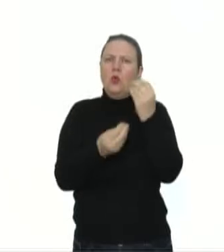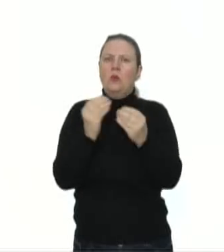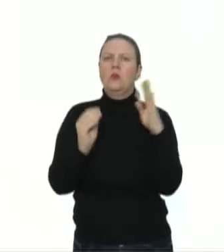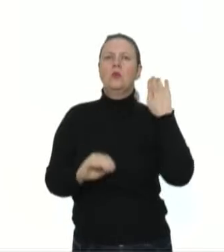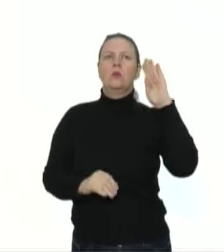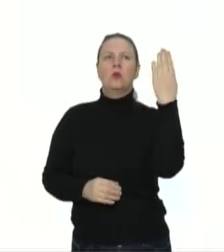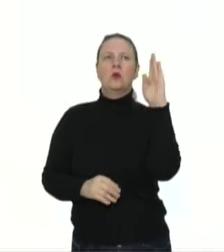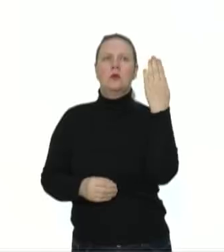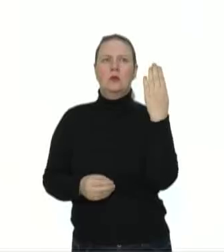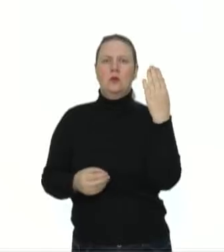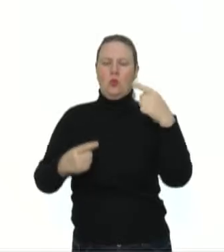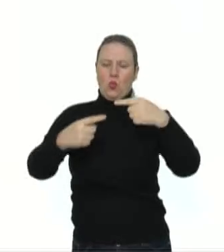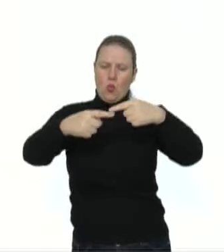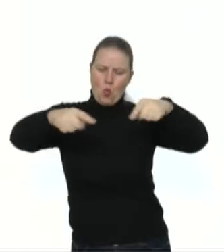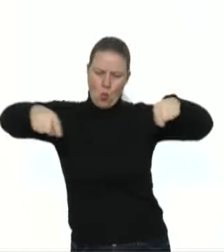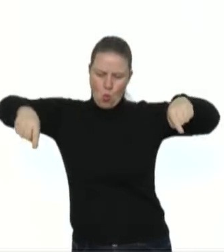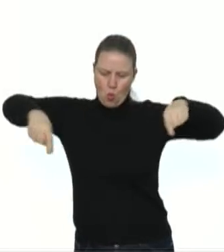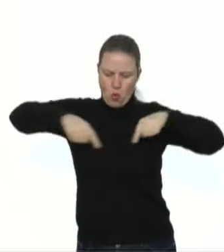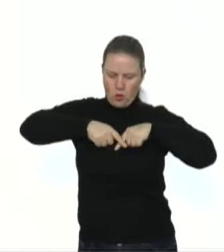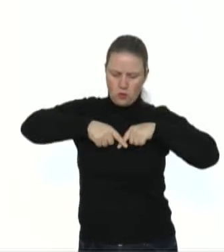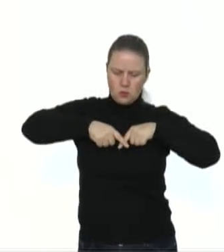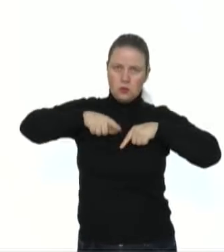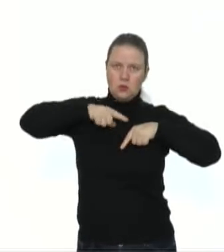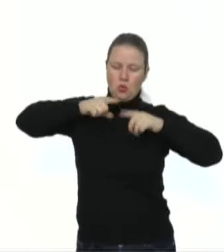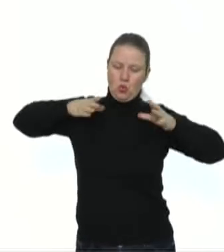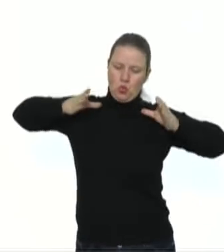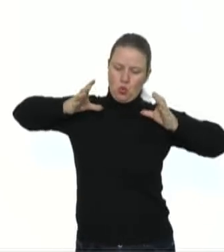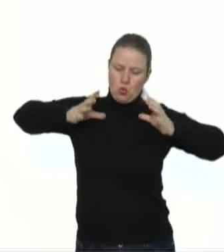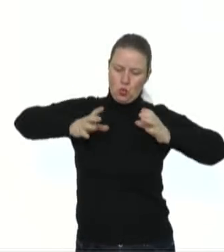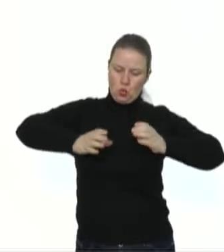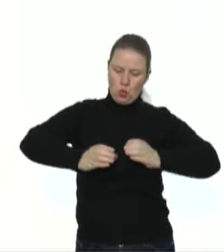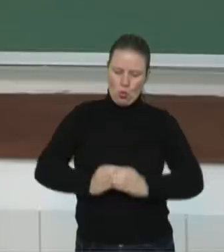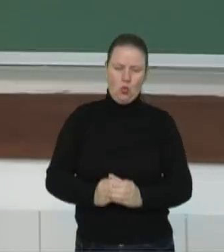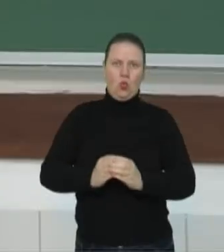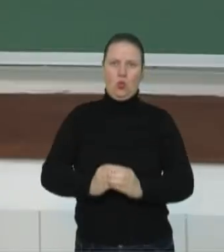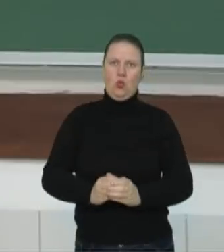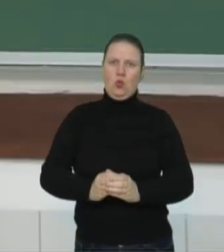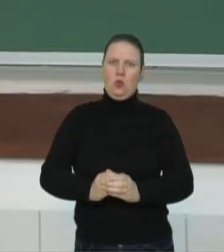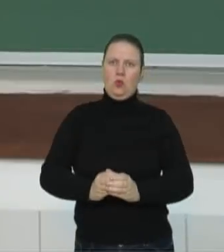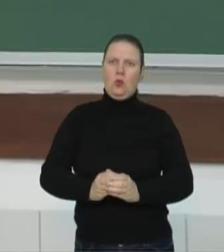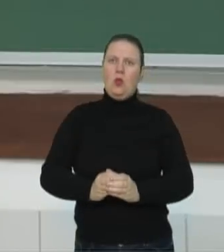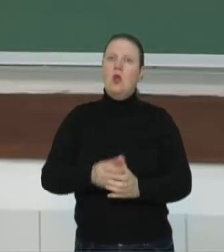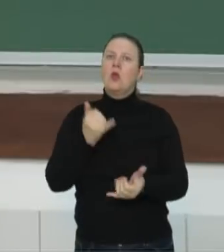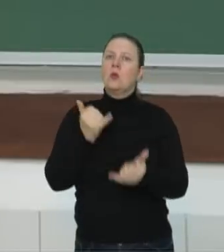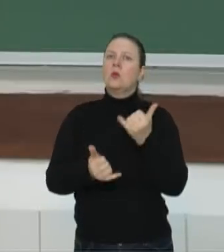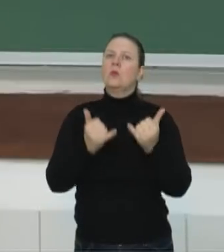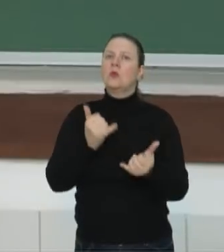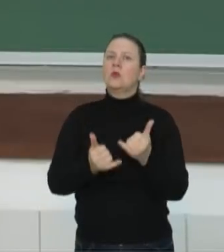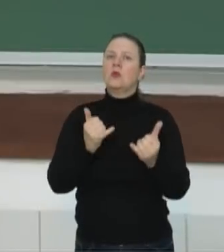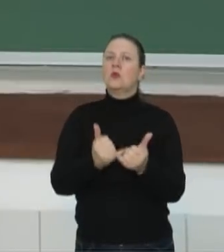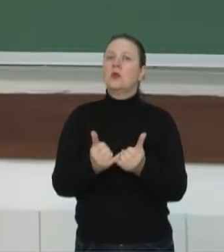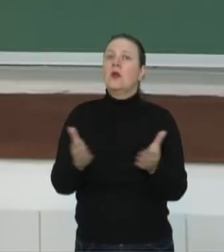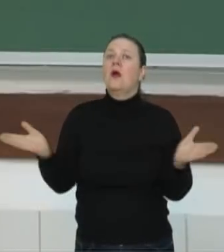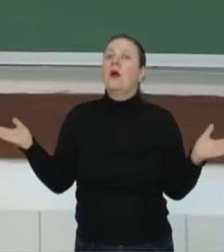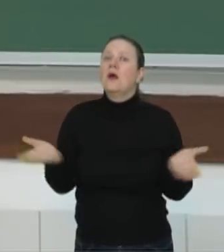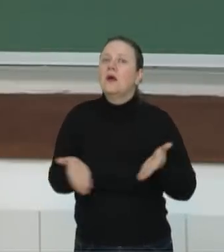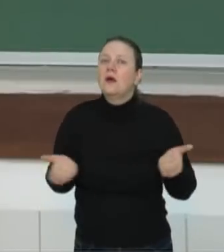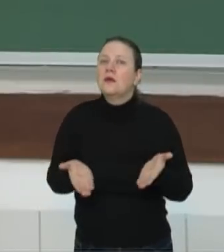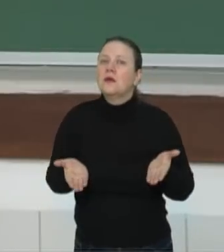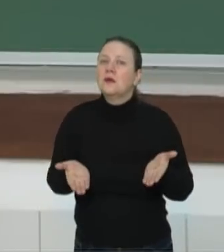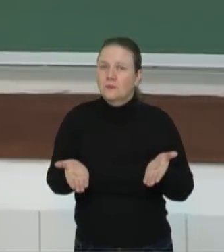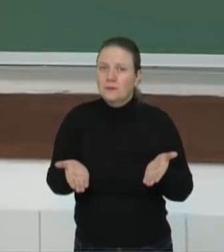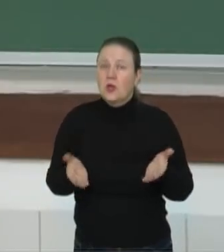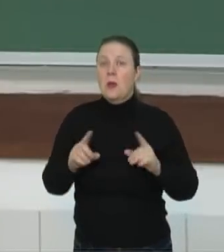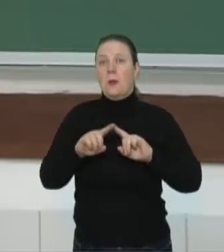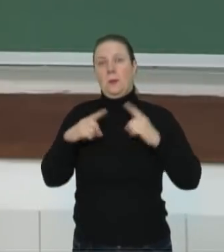ó, redondo e embaixo ele dá uma diminuída. É o mesmo formato da cesta atual,